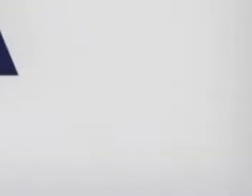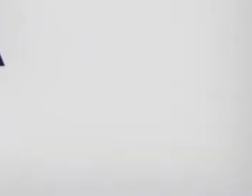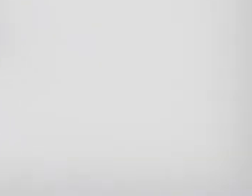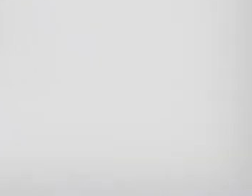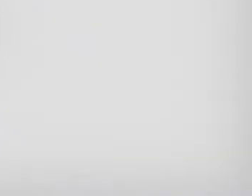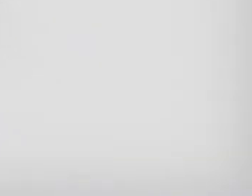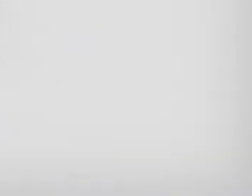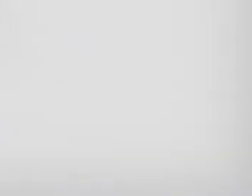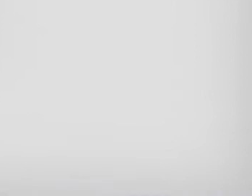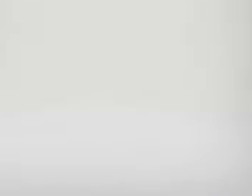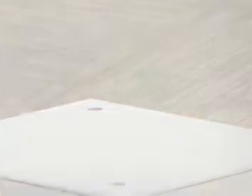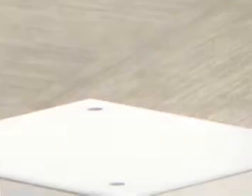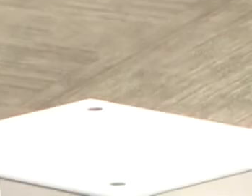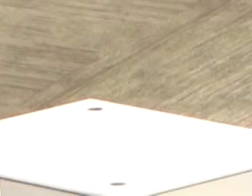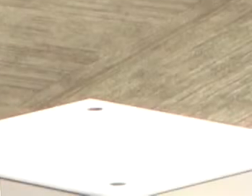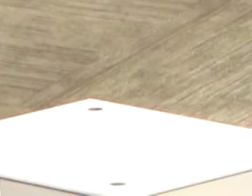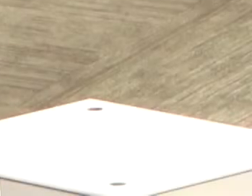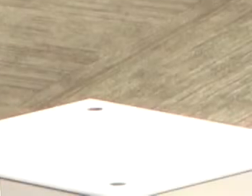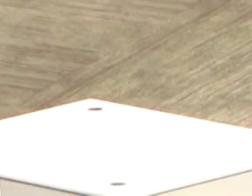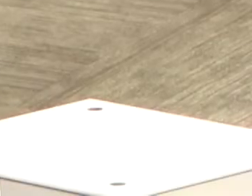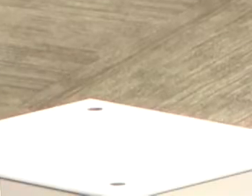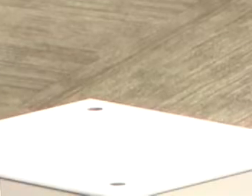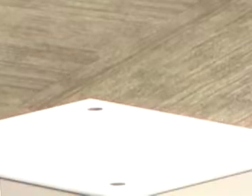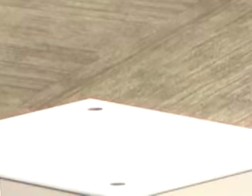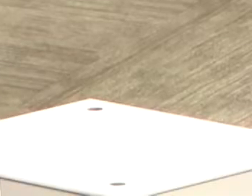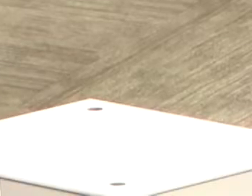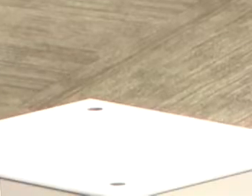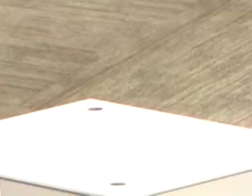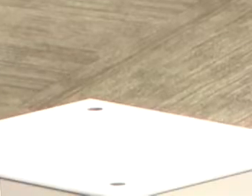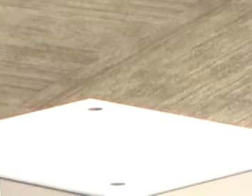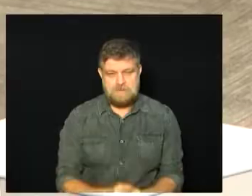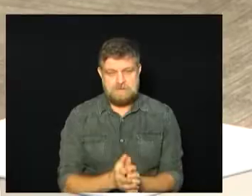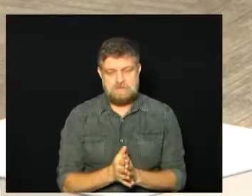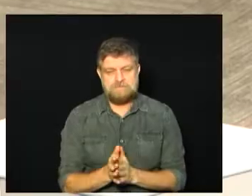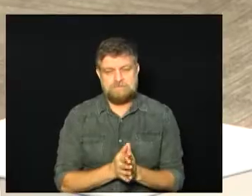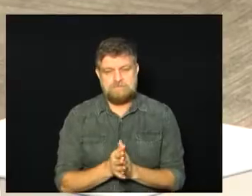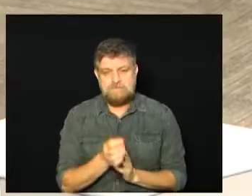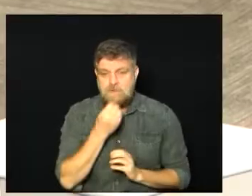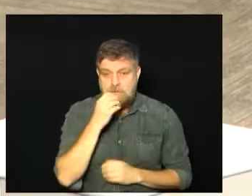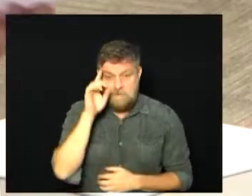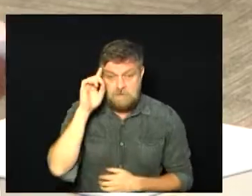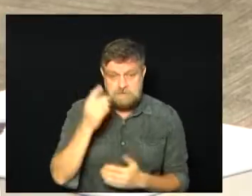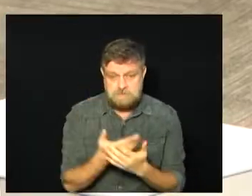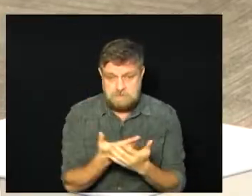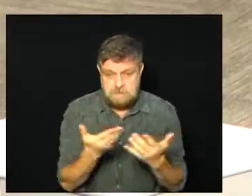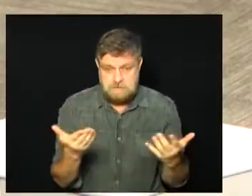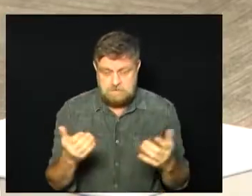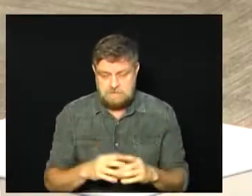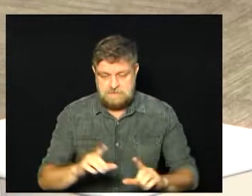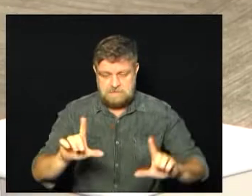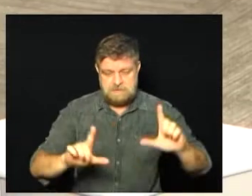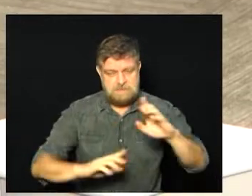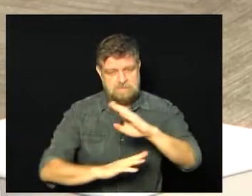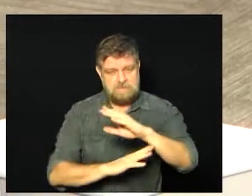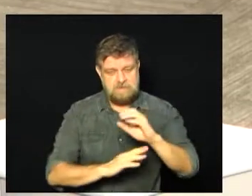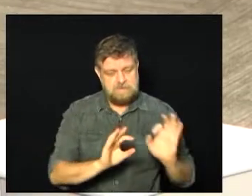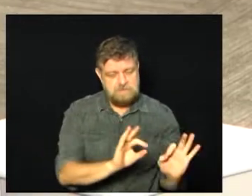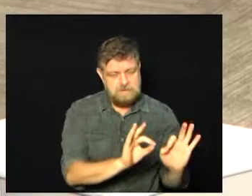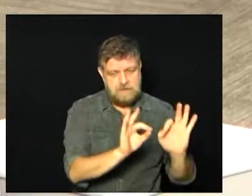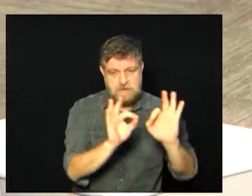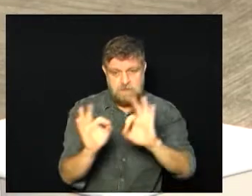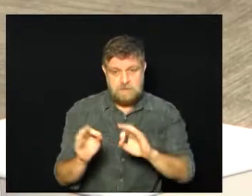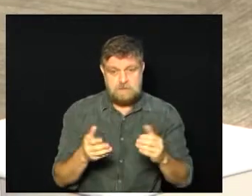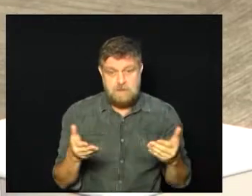TV Câmara, Campinas. Bom dia para vocês que estão acompanhando a TV Câmara Campinas. Agora